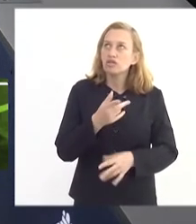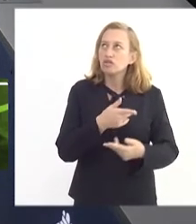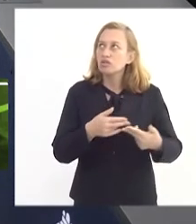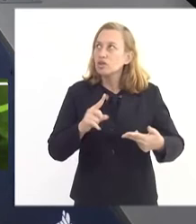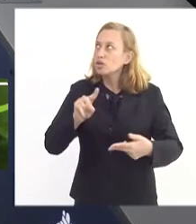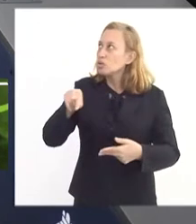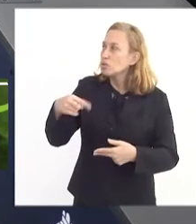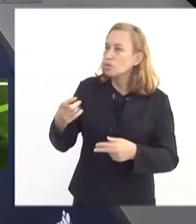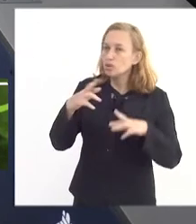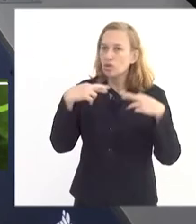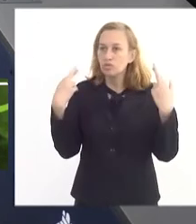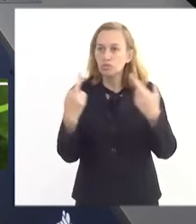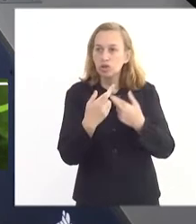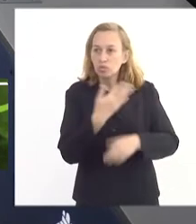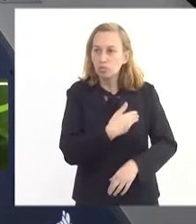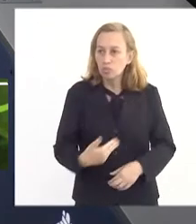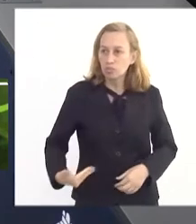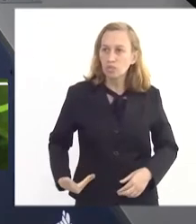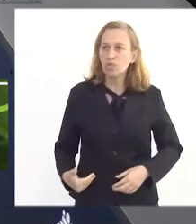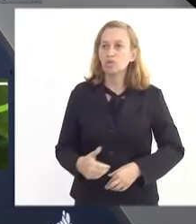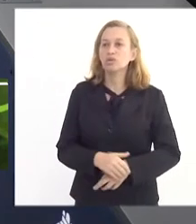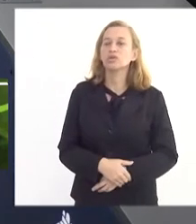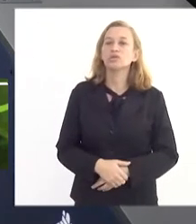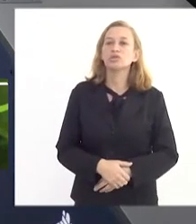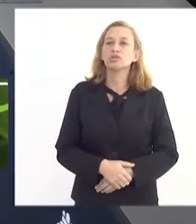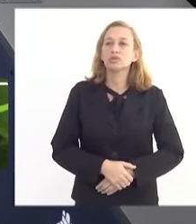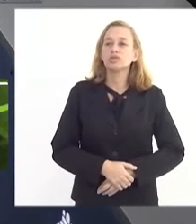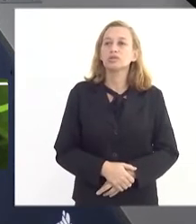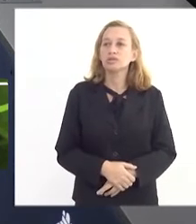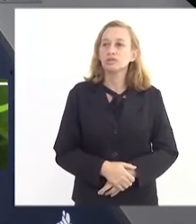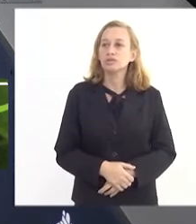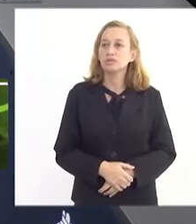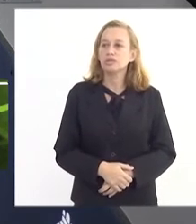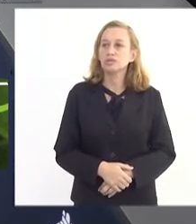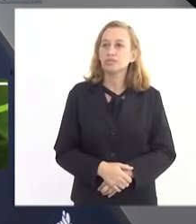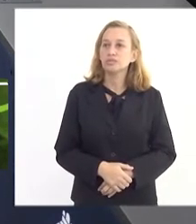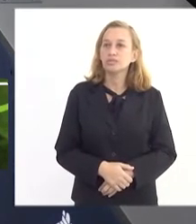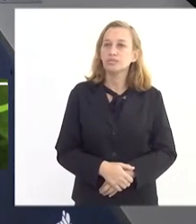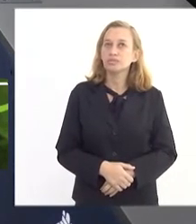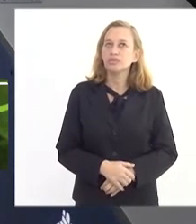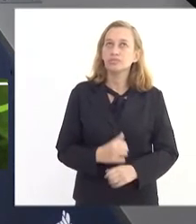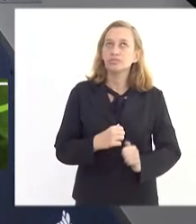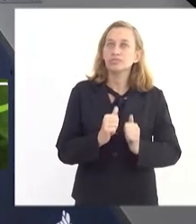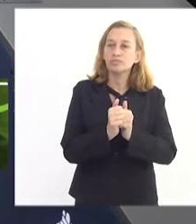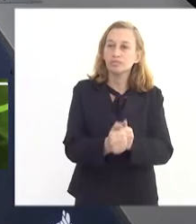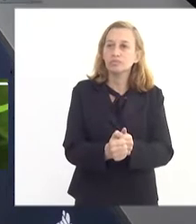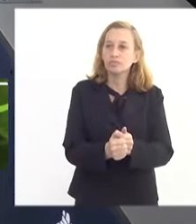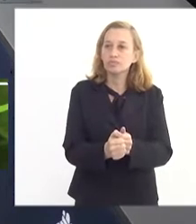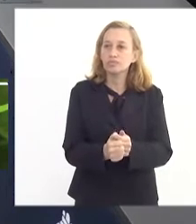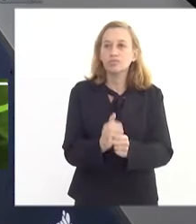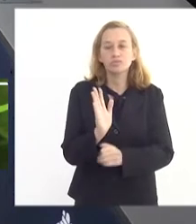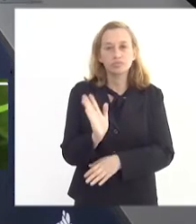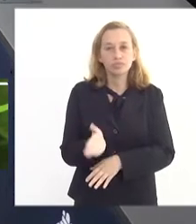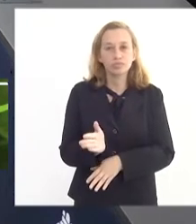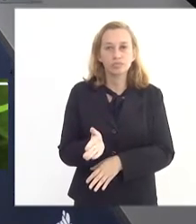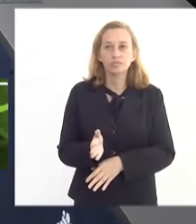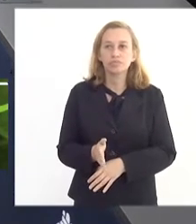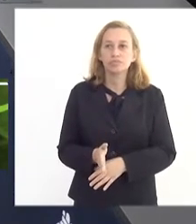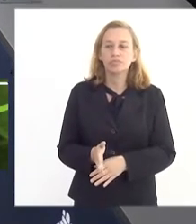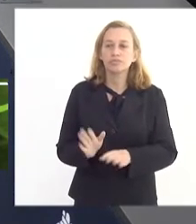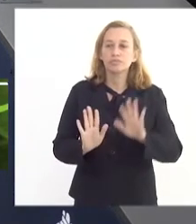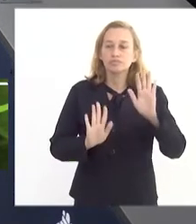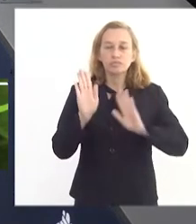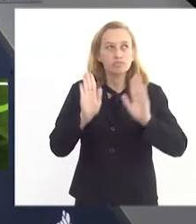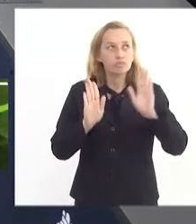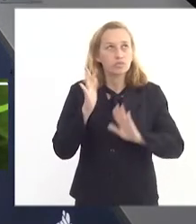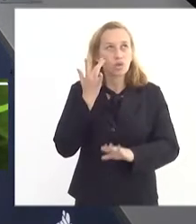outra audiência pública na Comissão de Saneamento Ambiental, e eu acompanho isso desde aquela licitação, se